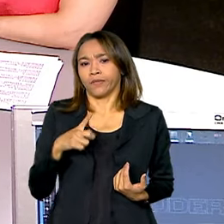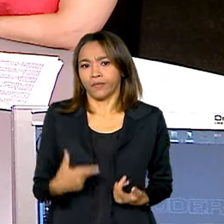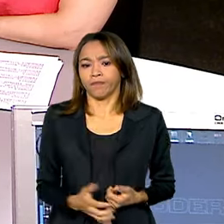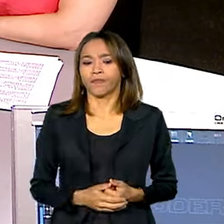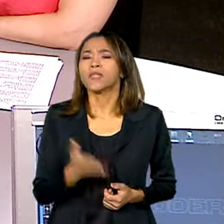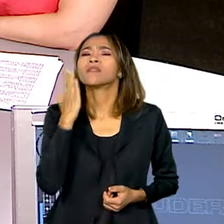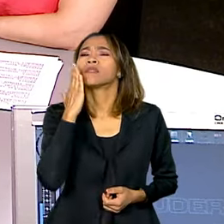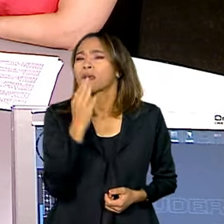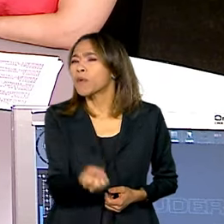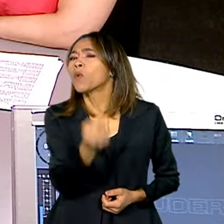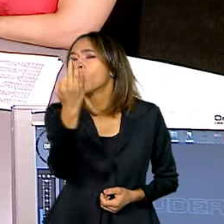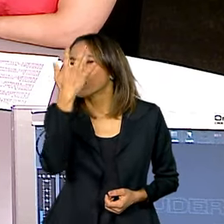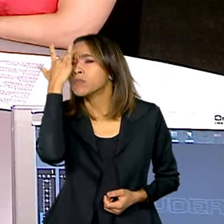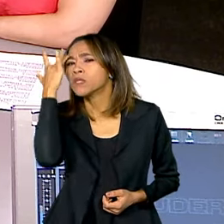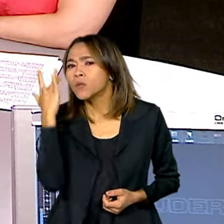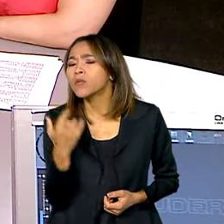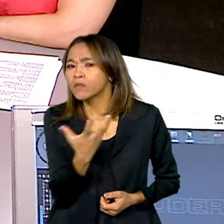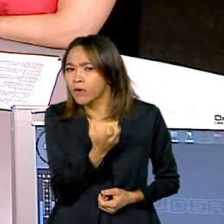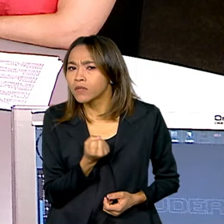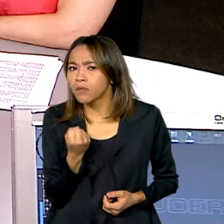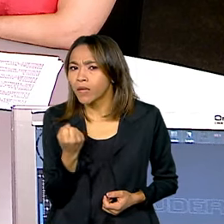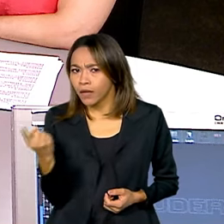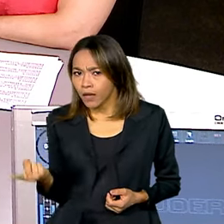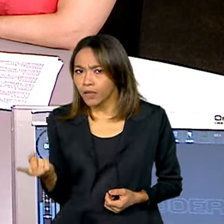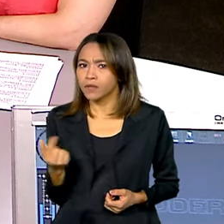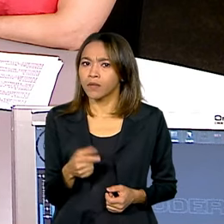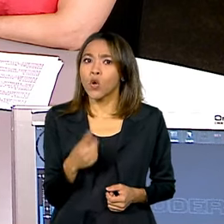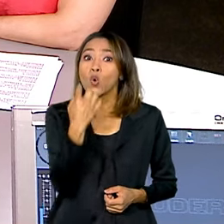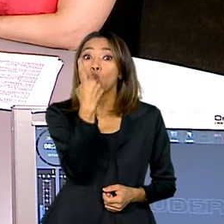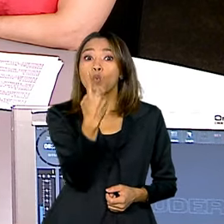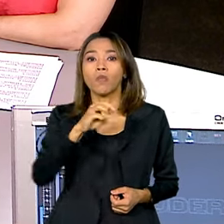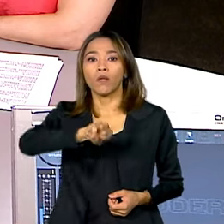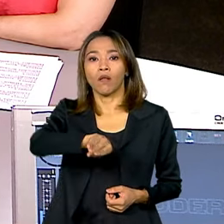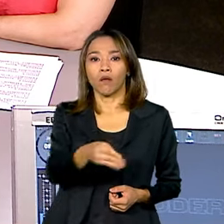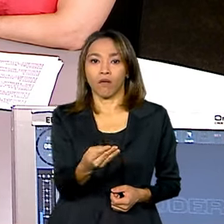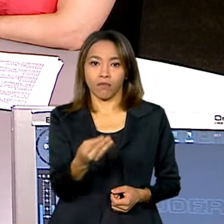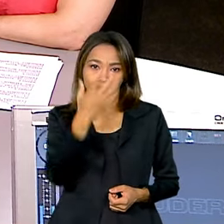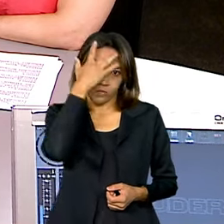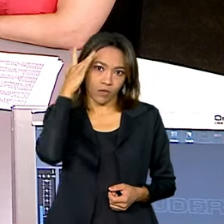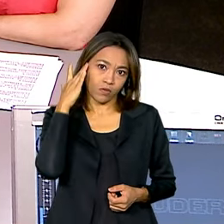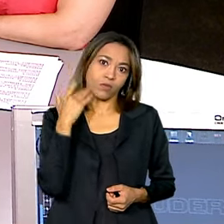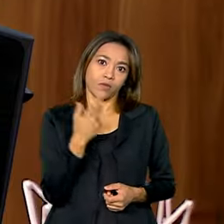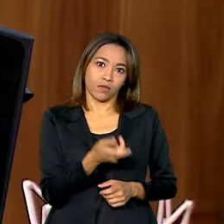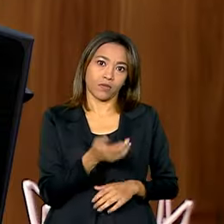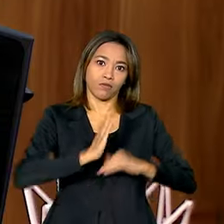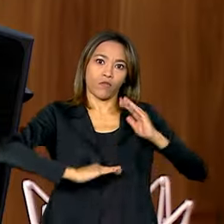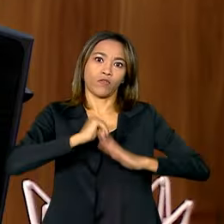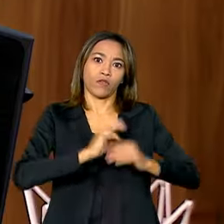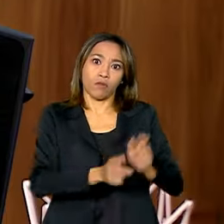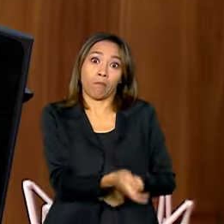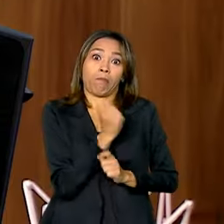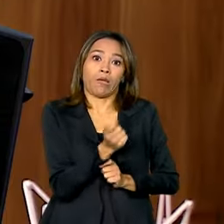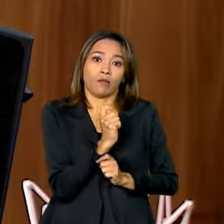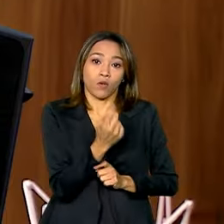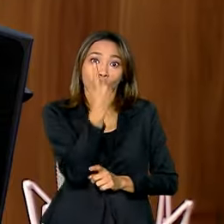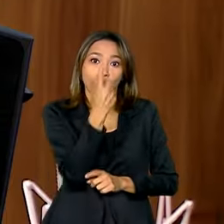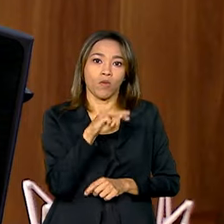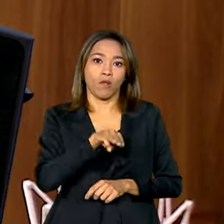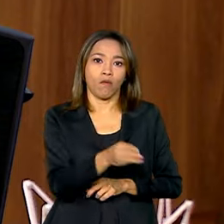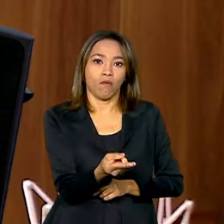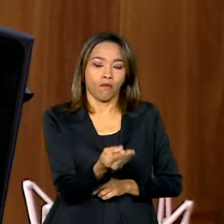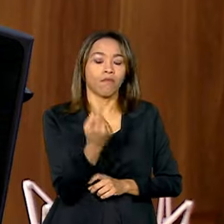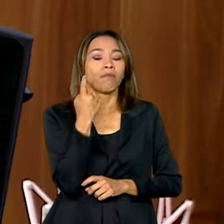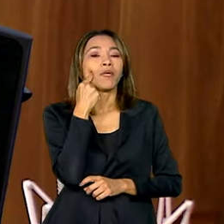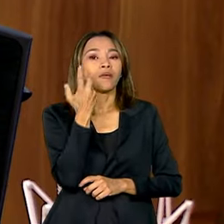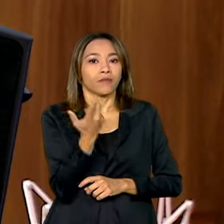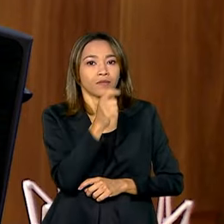de quantas pessoas, mais ou menos, estão nessa situação? Bom, nós temos 1 milhão de pescadores, imagino que desses